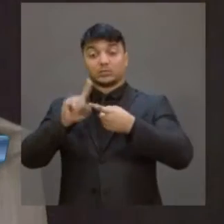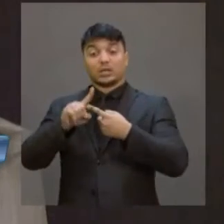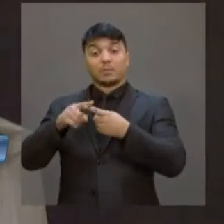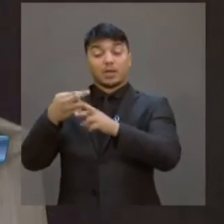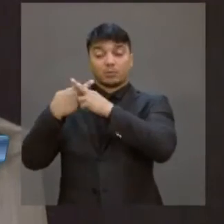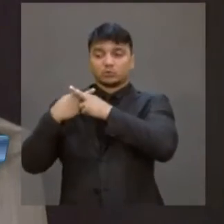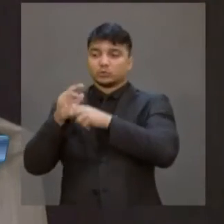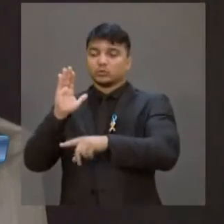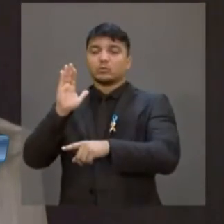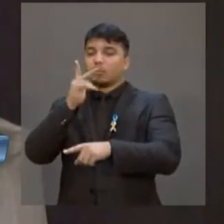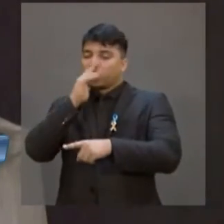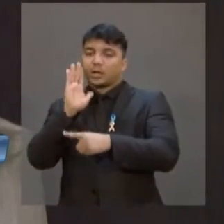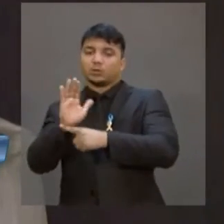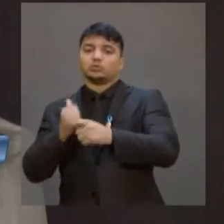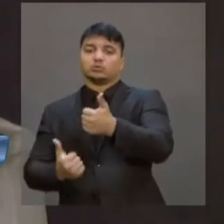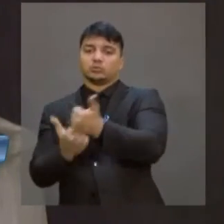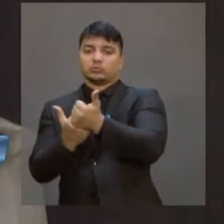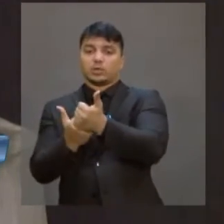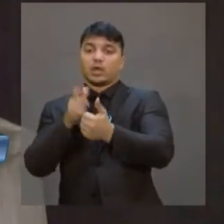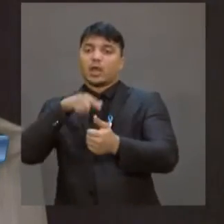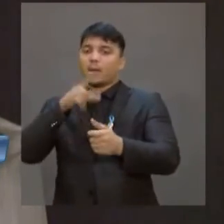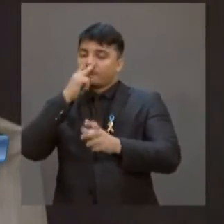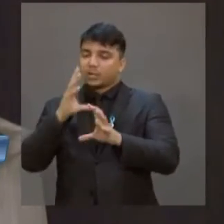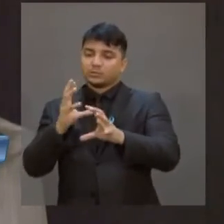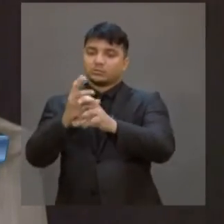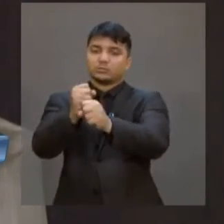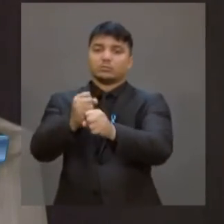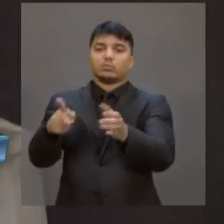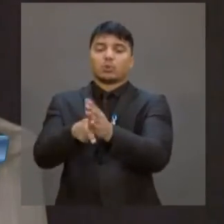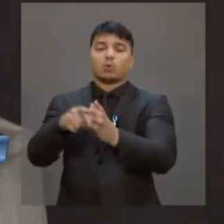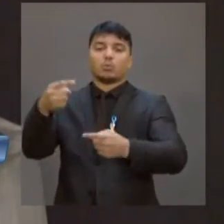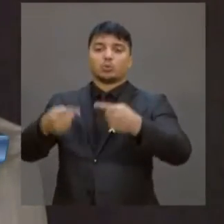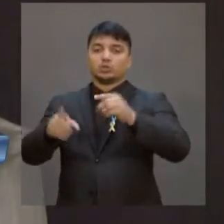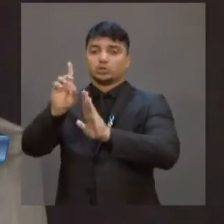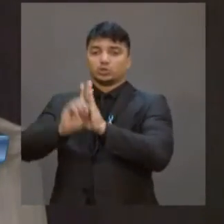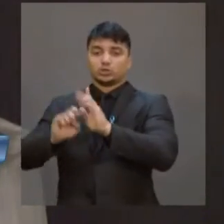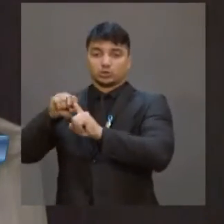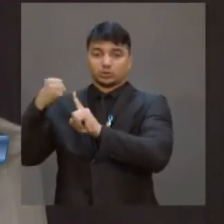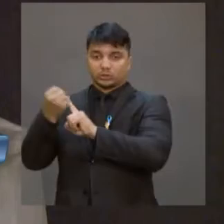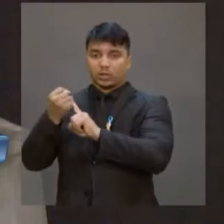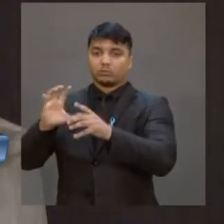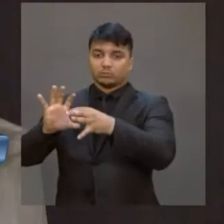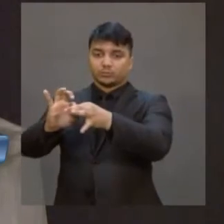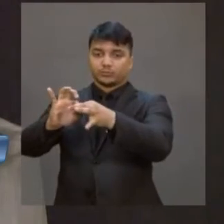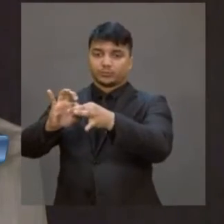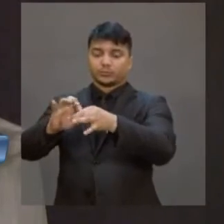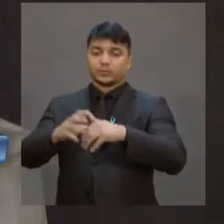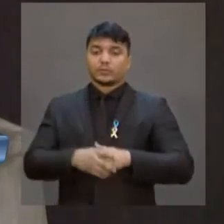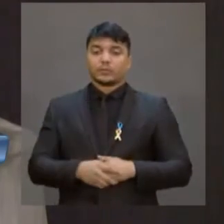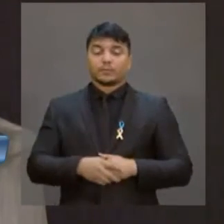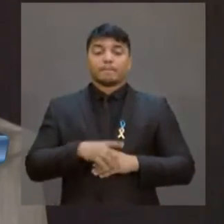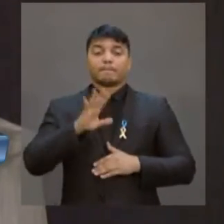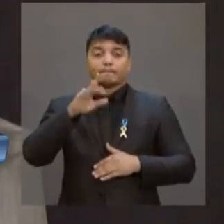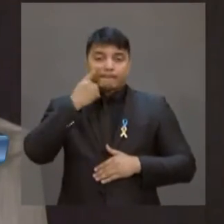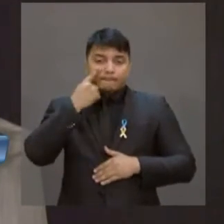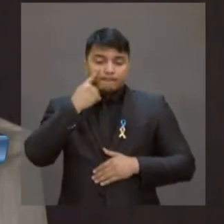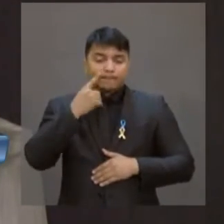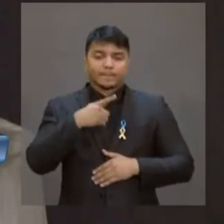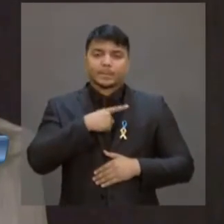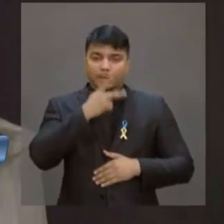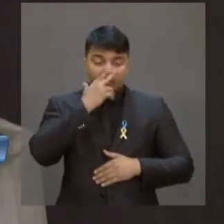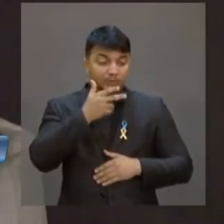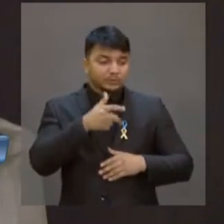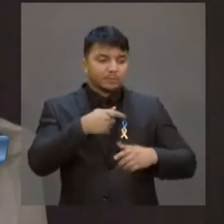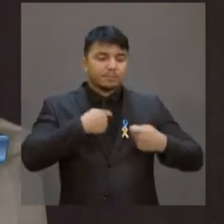um somatório intersetorial de políticas. Dito isso, eu quero enfrentar aquilo